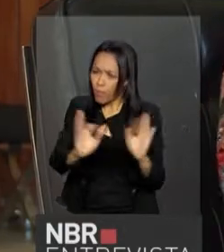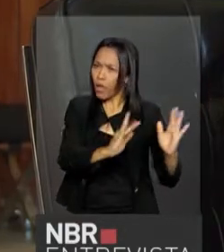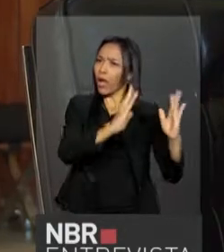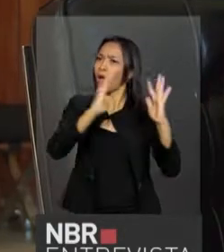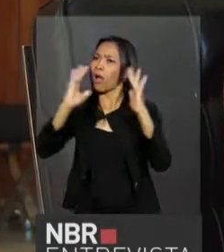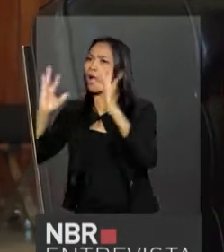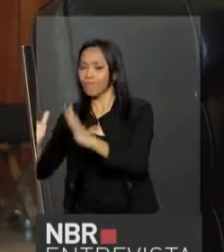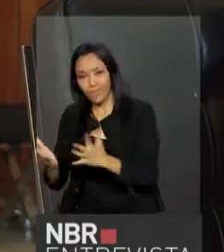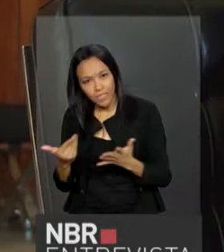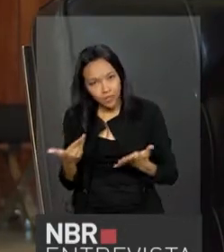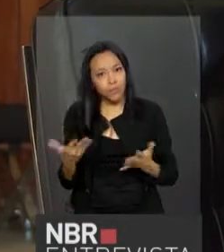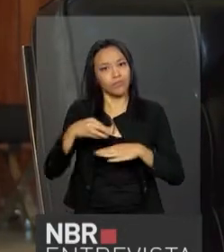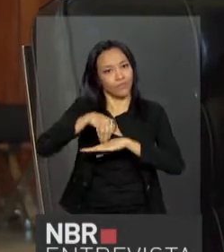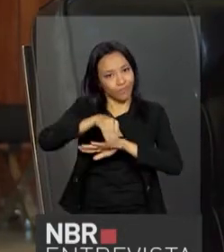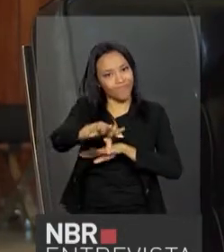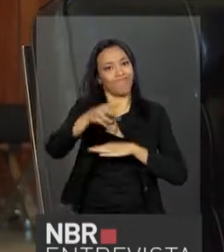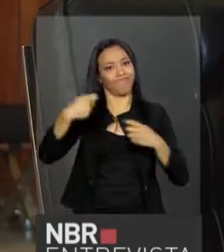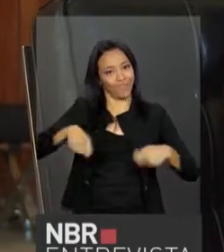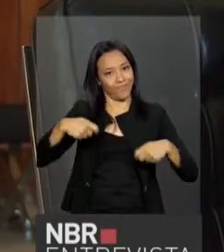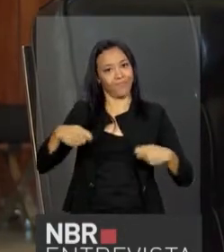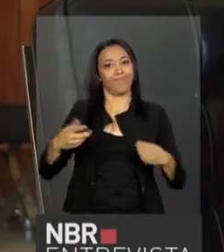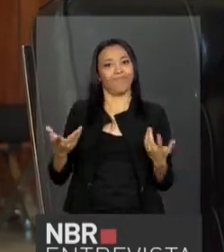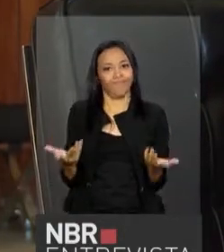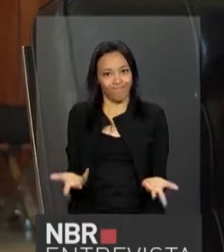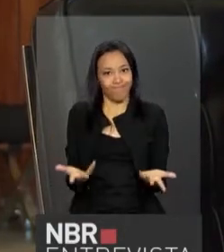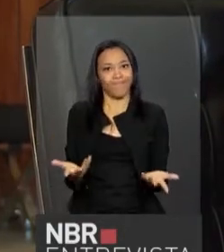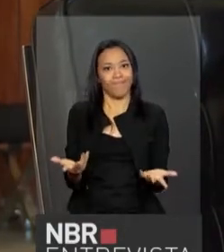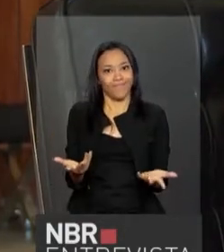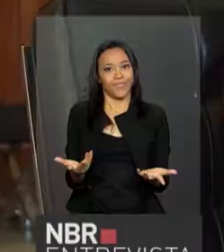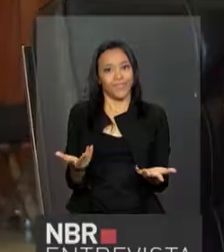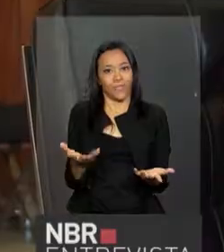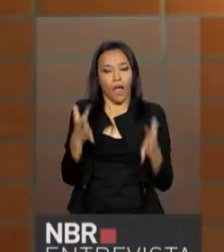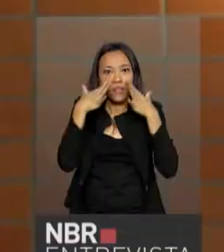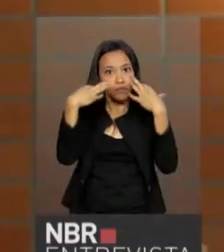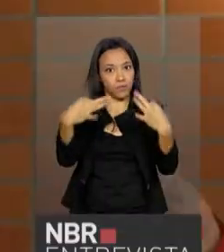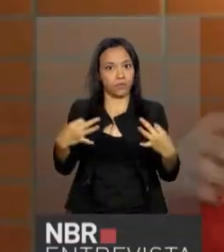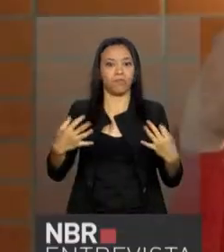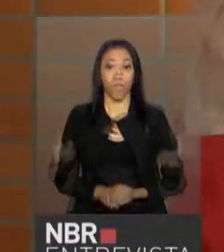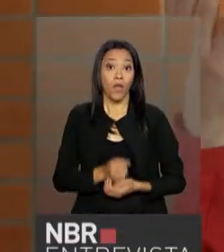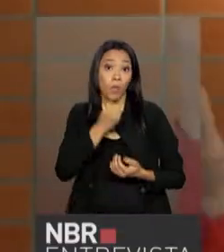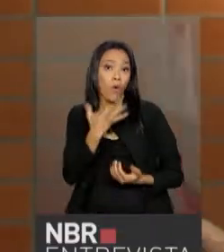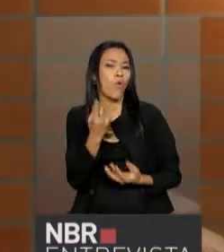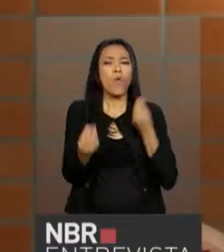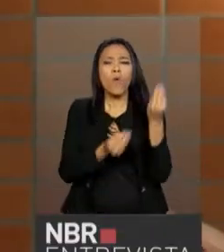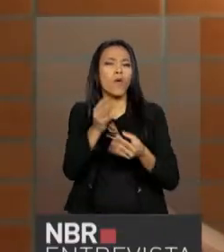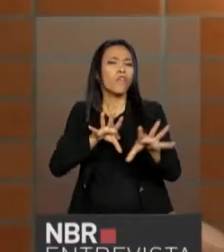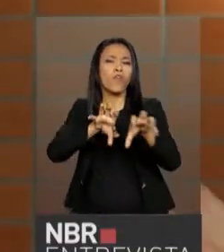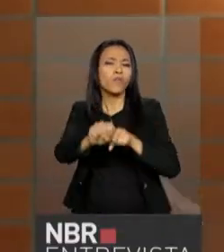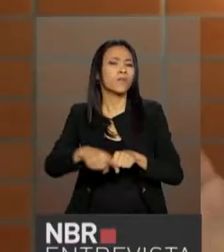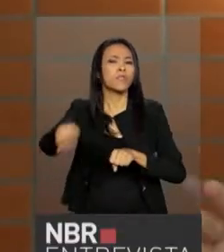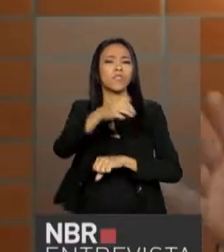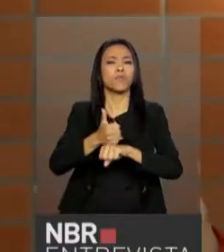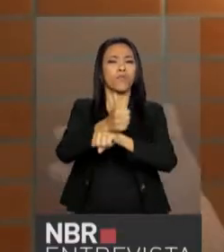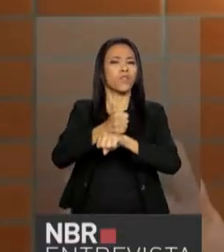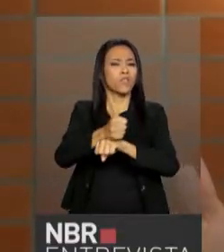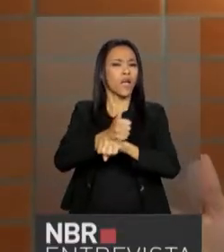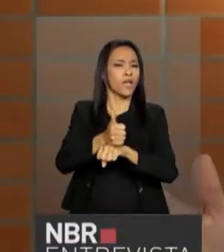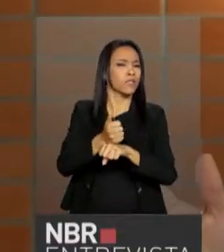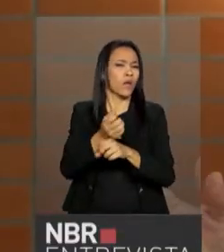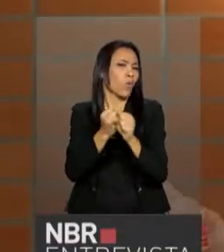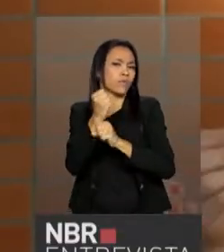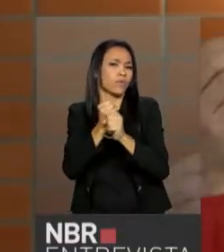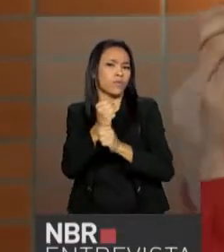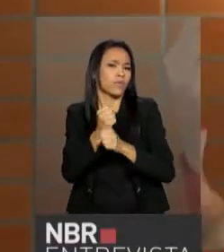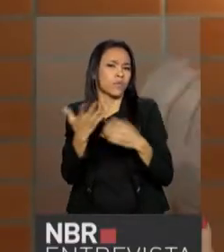né, e eu acho que isso ainda carece de uma maior atenção. Bom, como é que a formação desses profissionais, em média, leva quanto